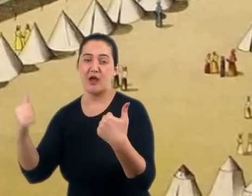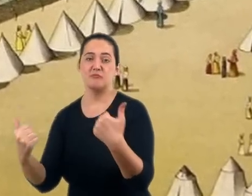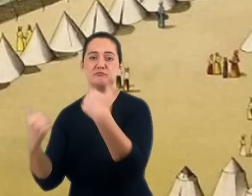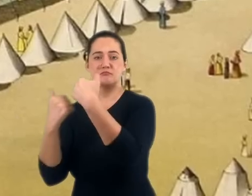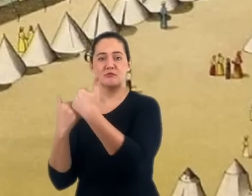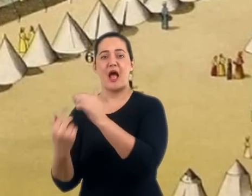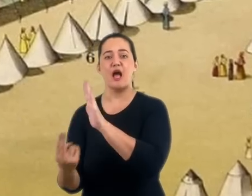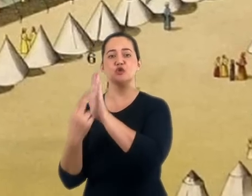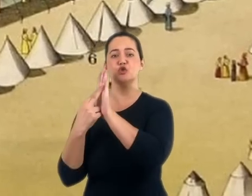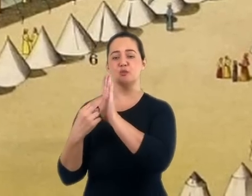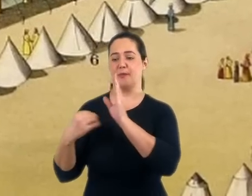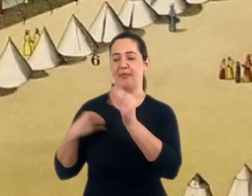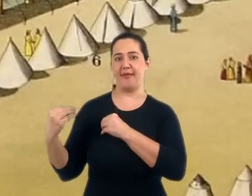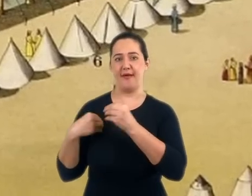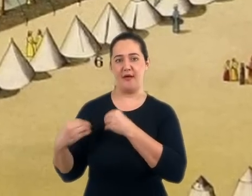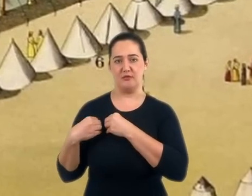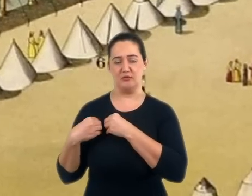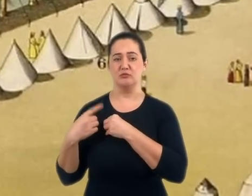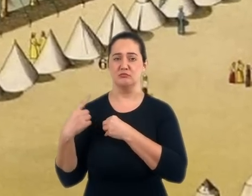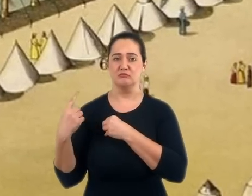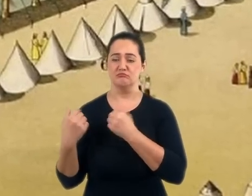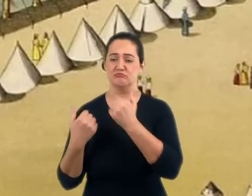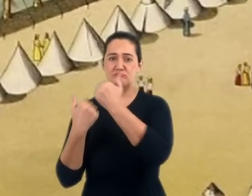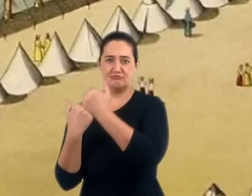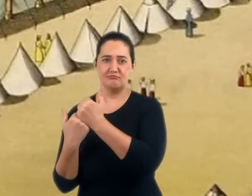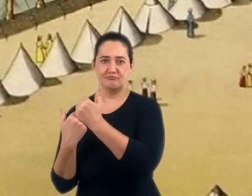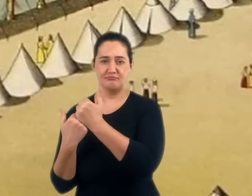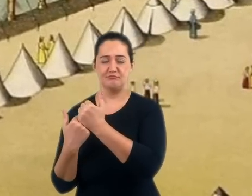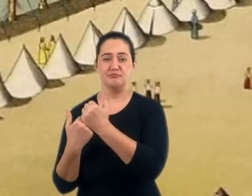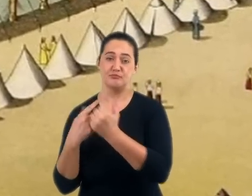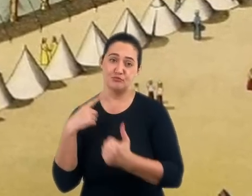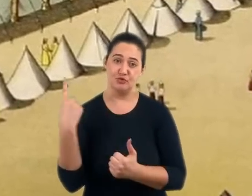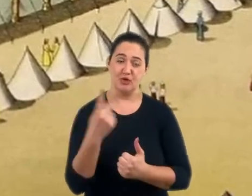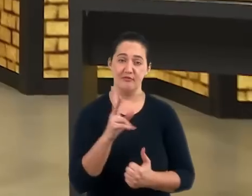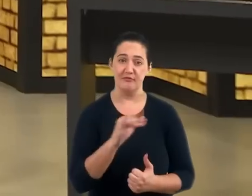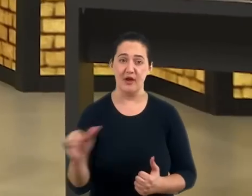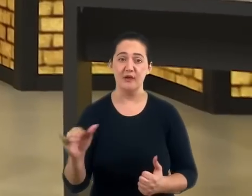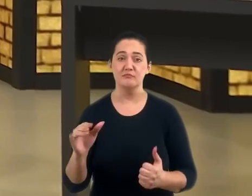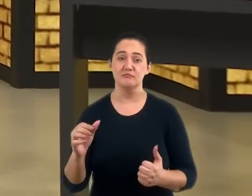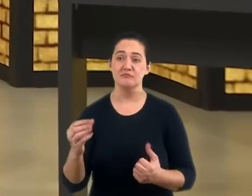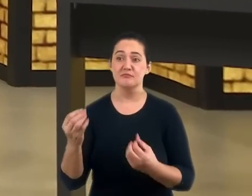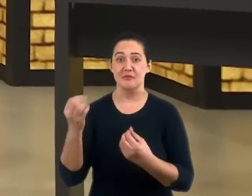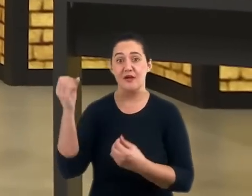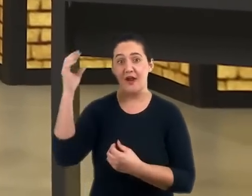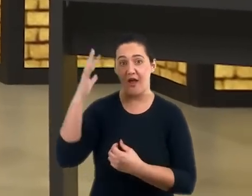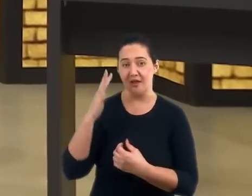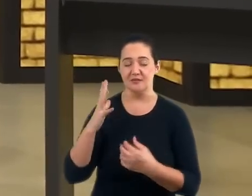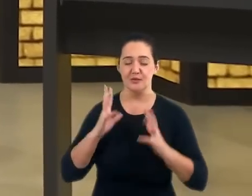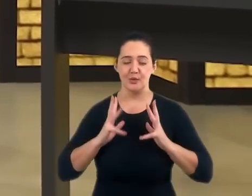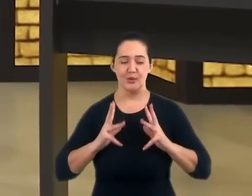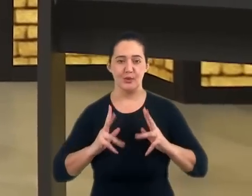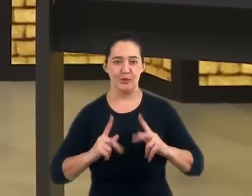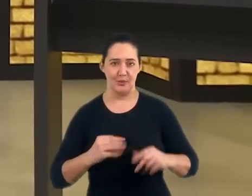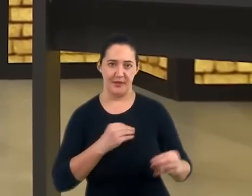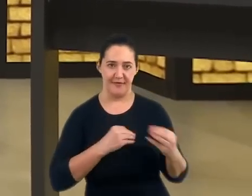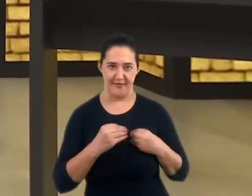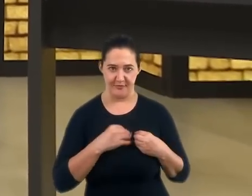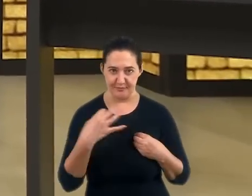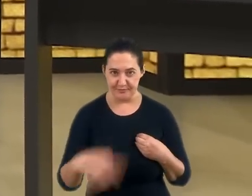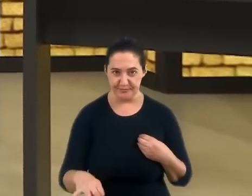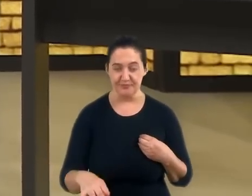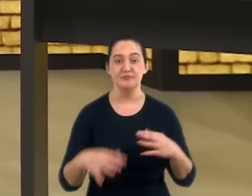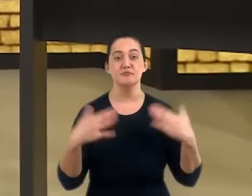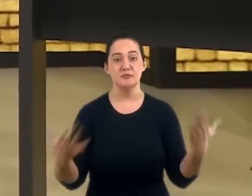nós pudéssemos ser finalmente redimidos se aceitarmos a sua graça. Então, depois que Cristo morreu por nós na cruz do